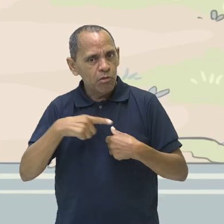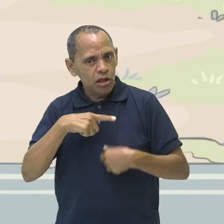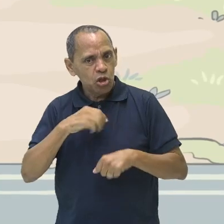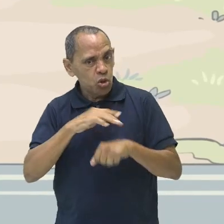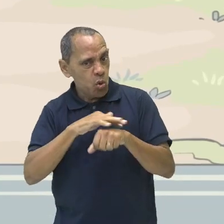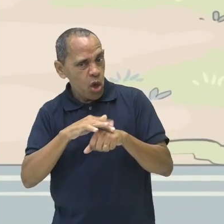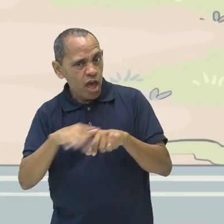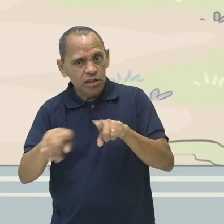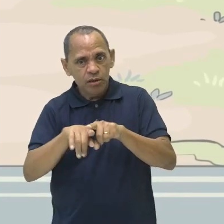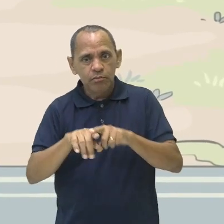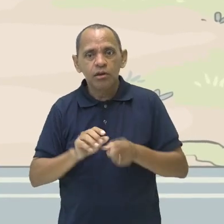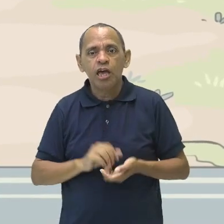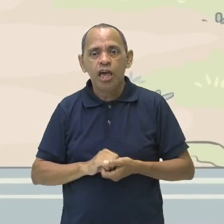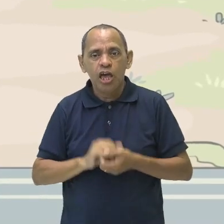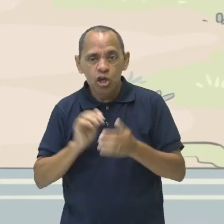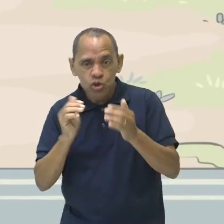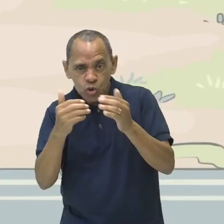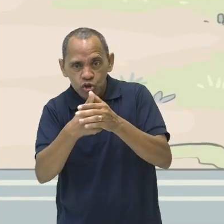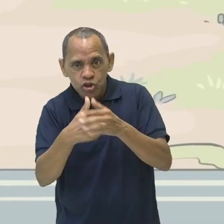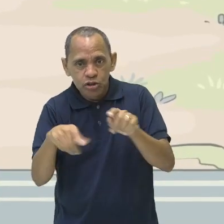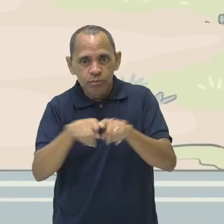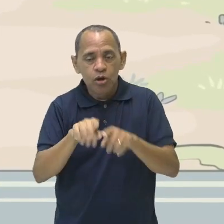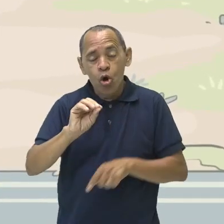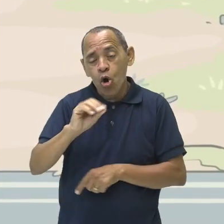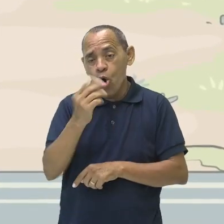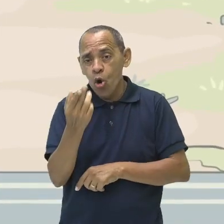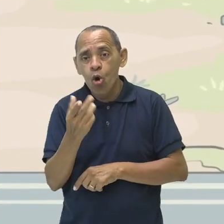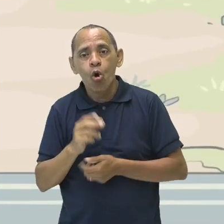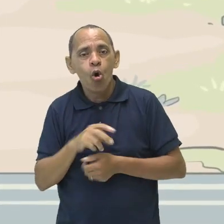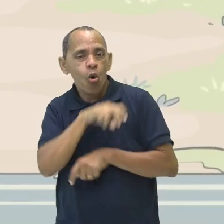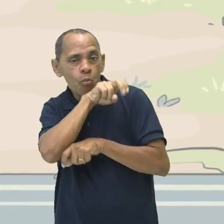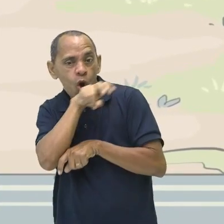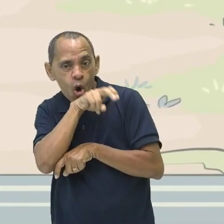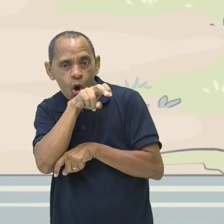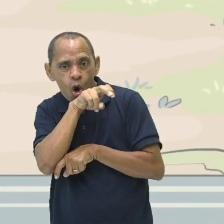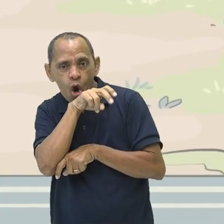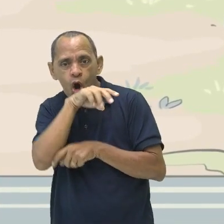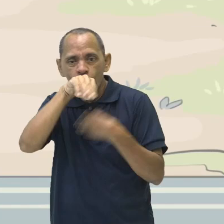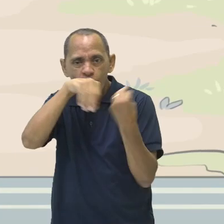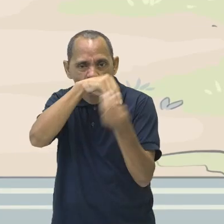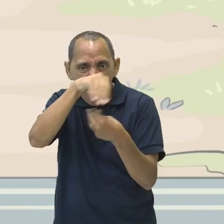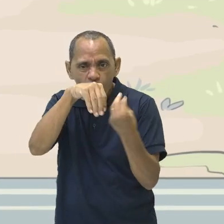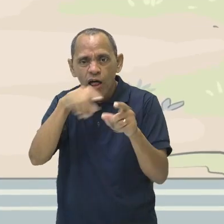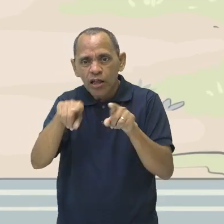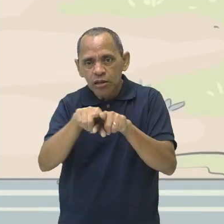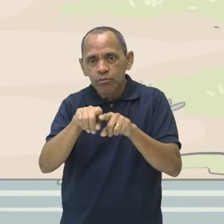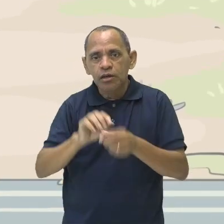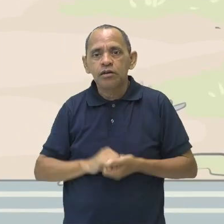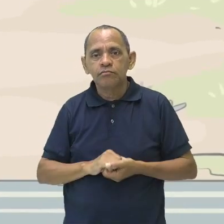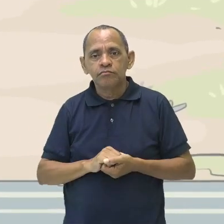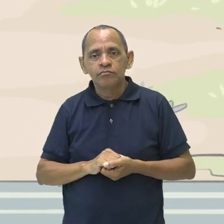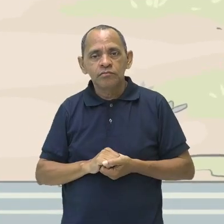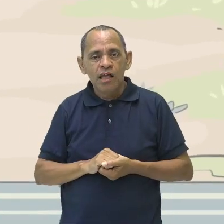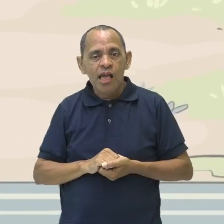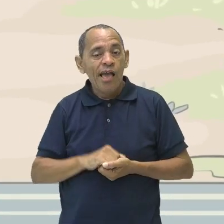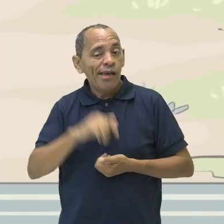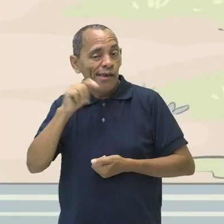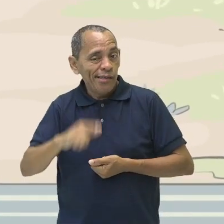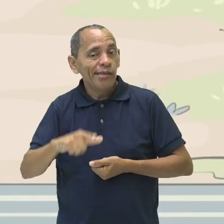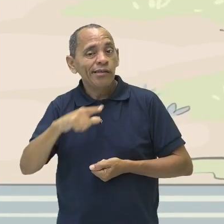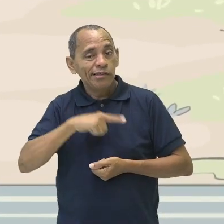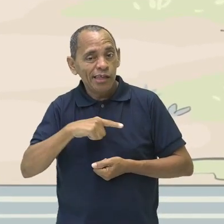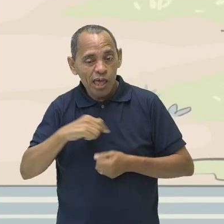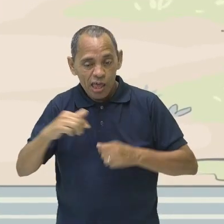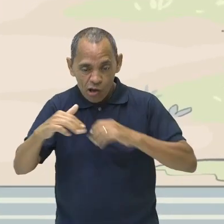Ou então, uma sucuri enrolada aí pelo meio. Aqui tem carro e metrô para todo lado.